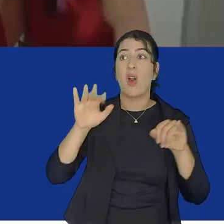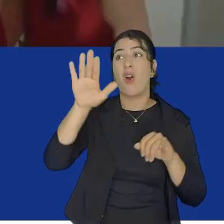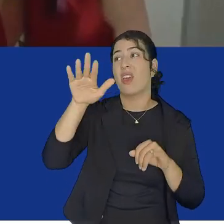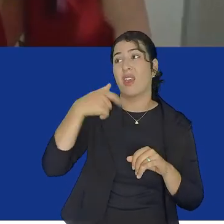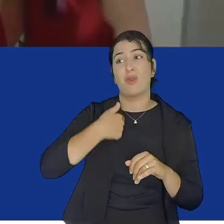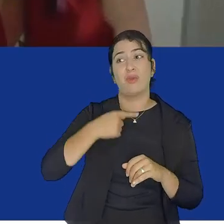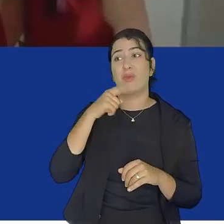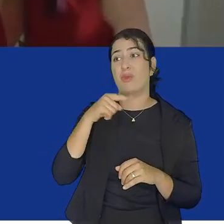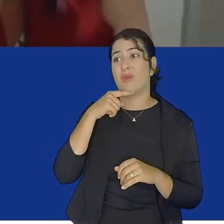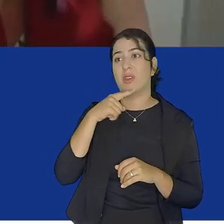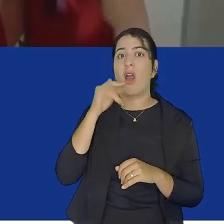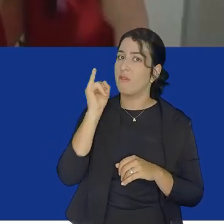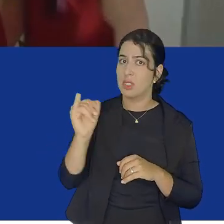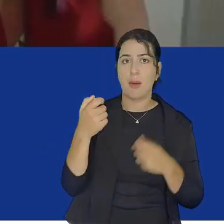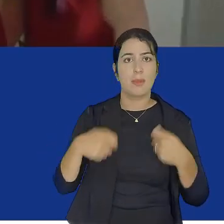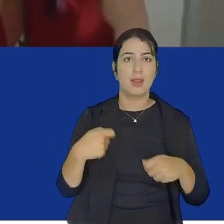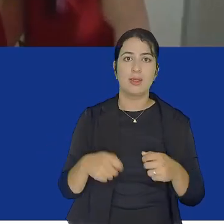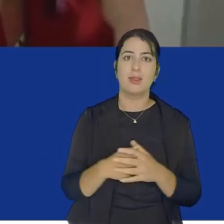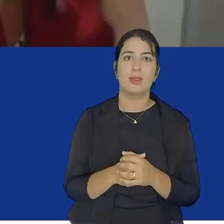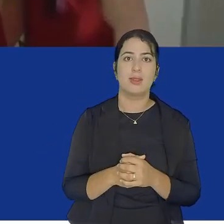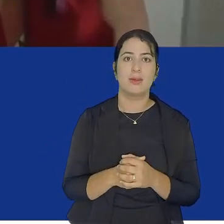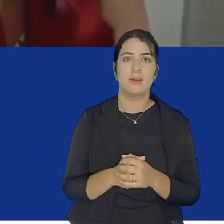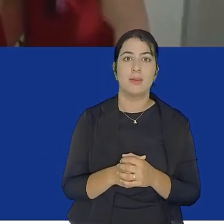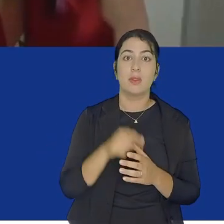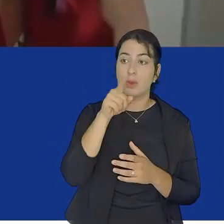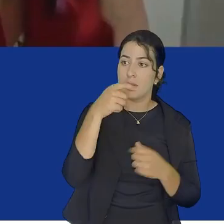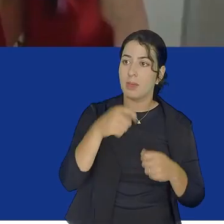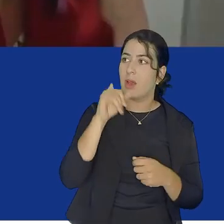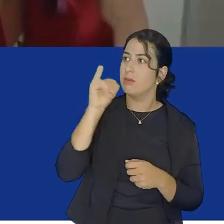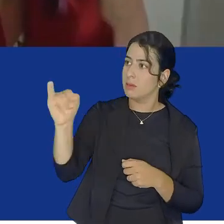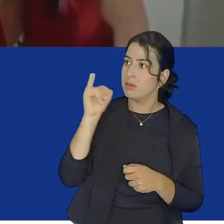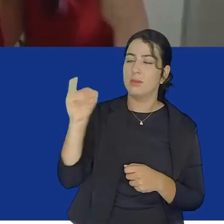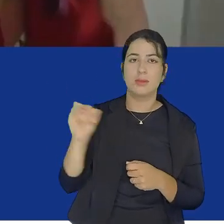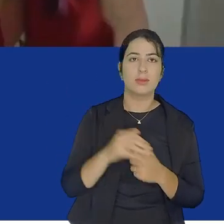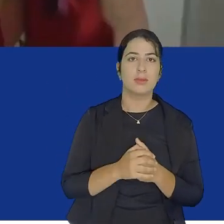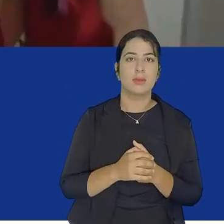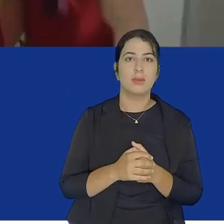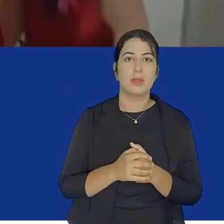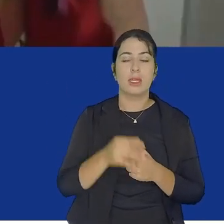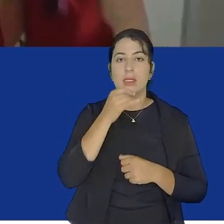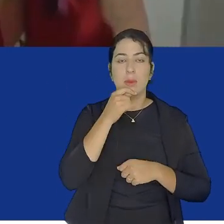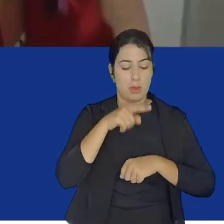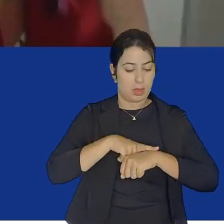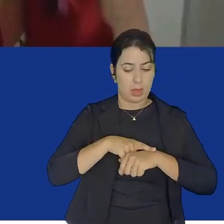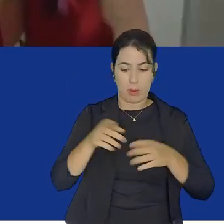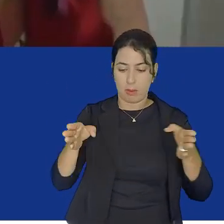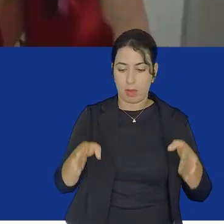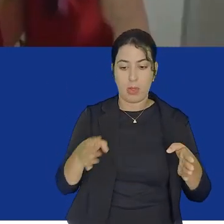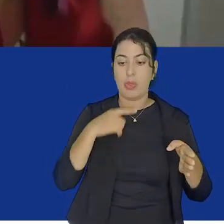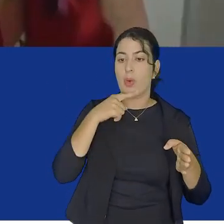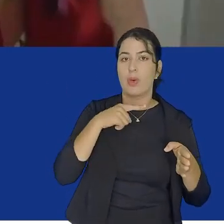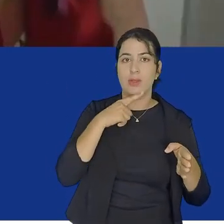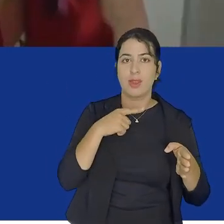fazer aquela tarefa. Você precisa informar o seu gestor. Olha, não vamos conseguir cumprir o prazo. Olha como é que está aqui. Qual